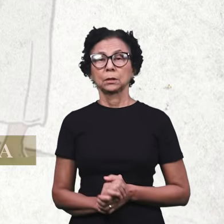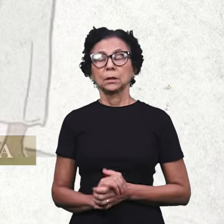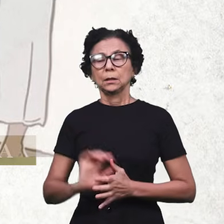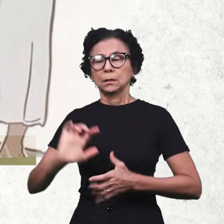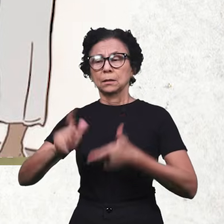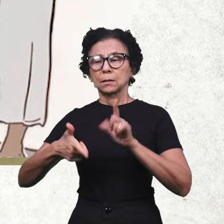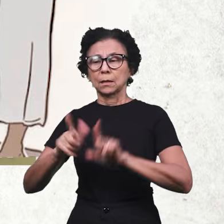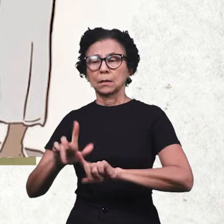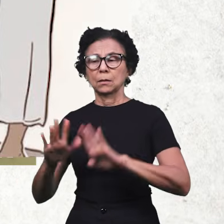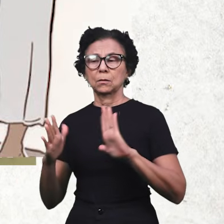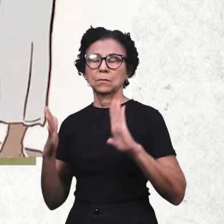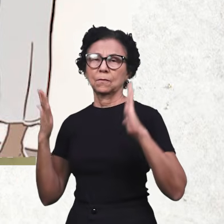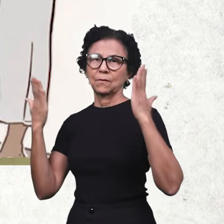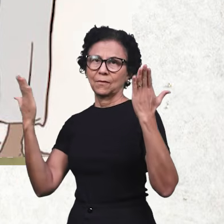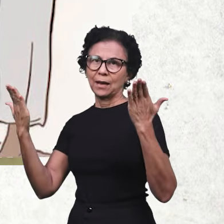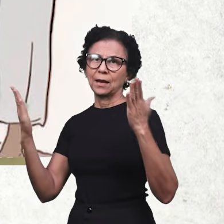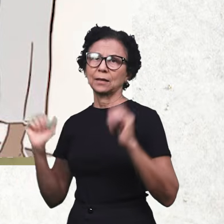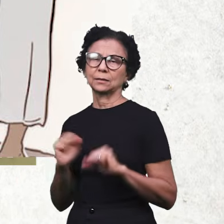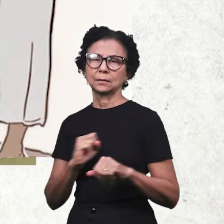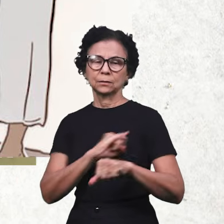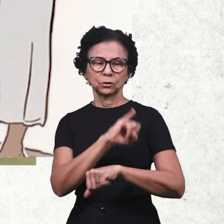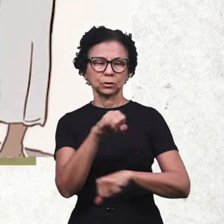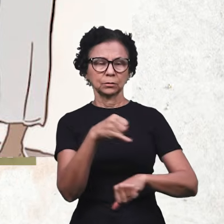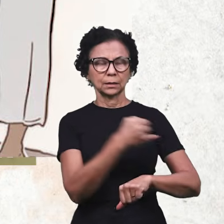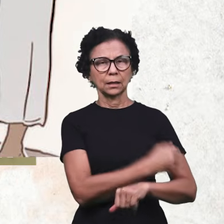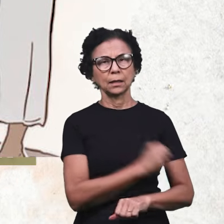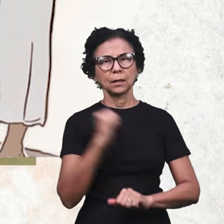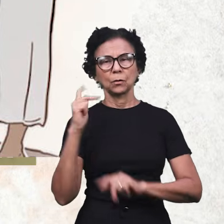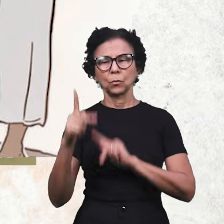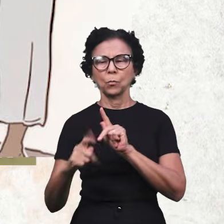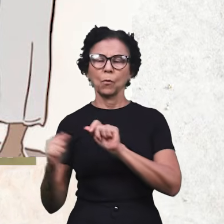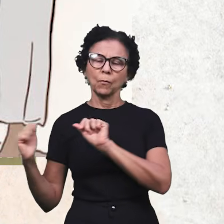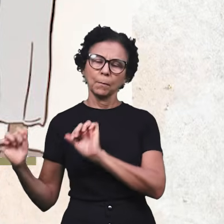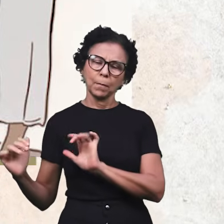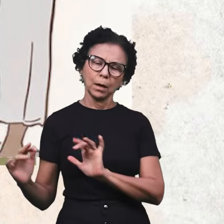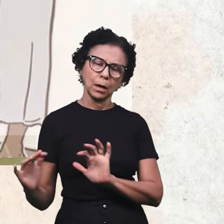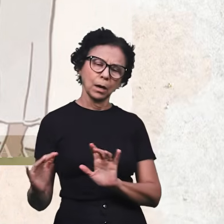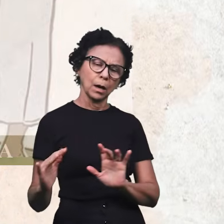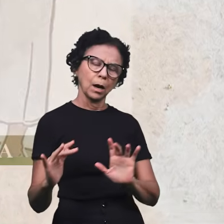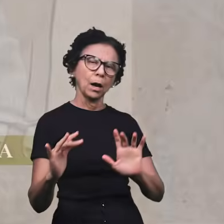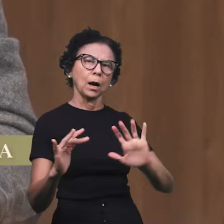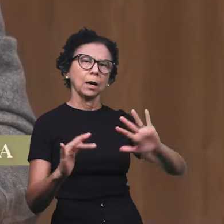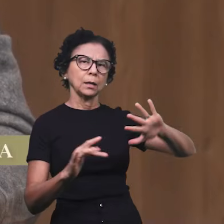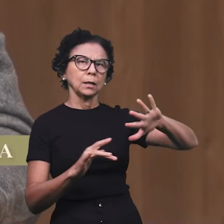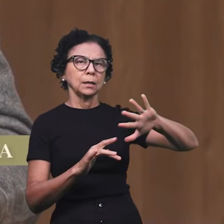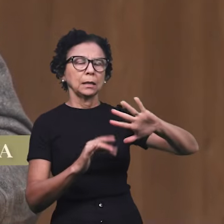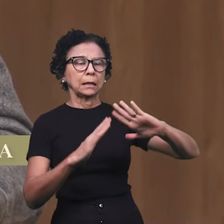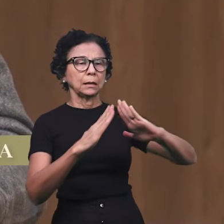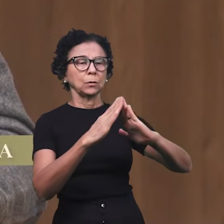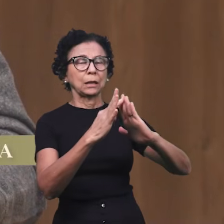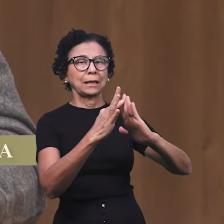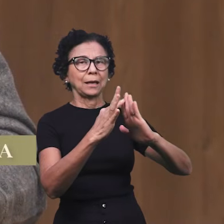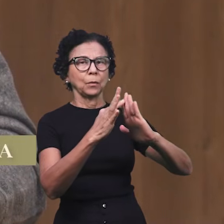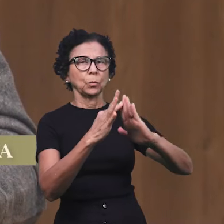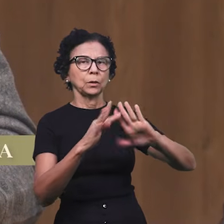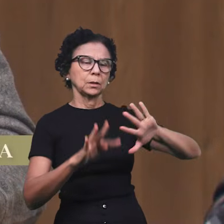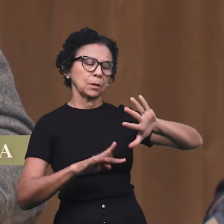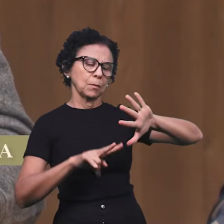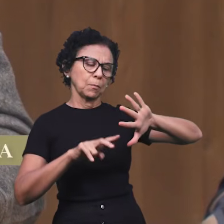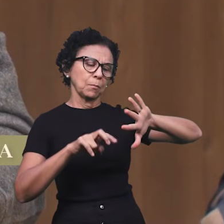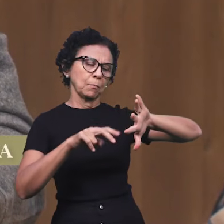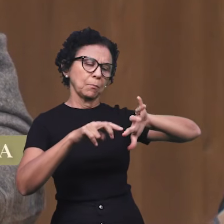iam tocando instrumentos, e juntamente com o povo que ia subindo ali os degraus, eles iam louvando ao